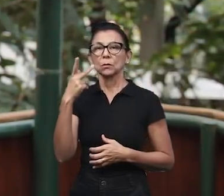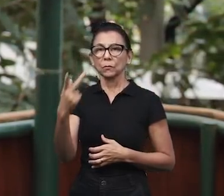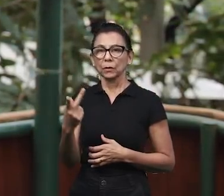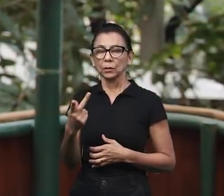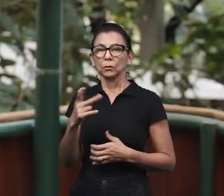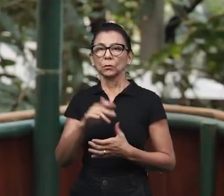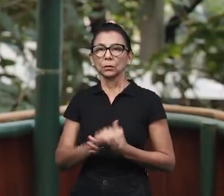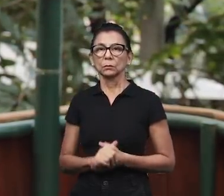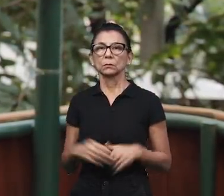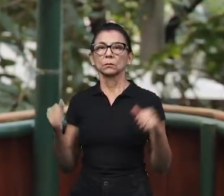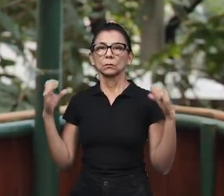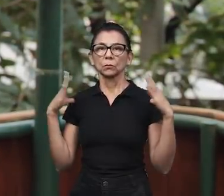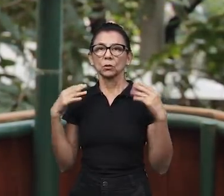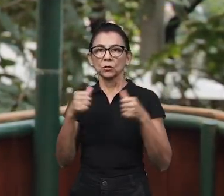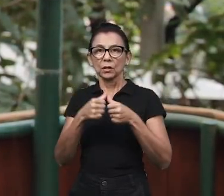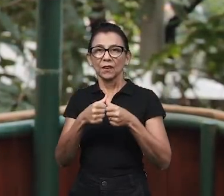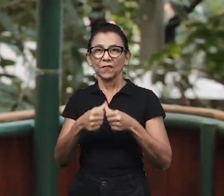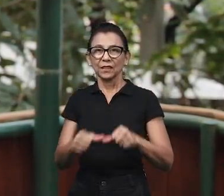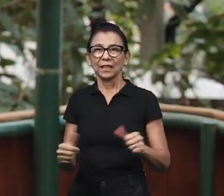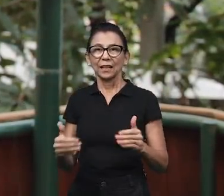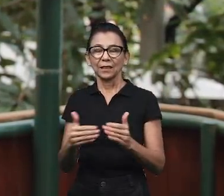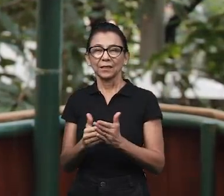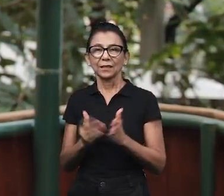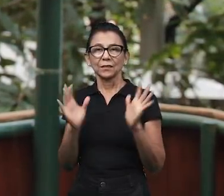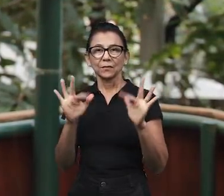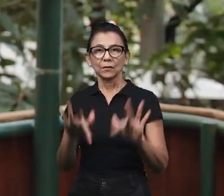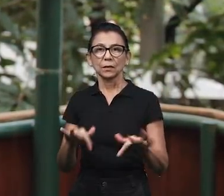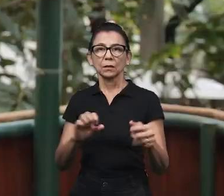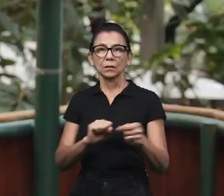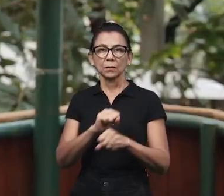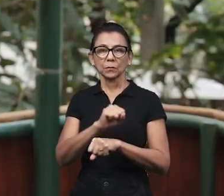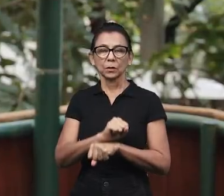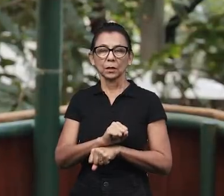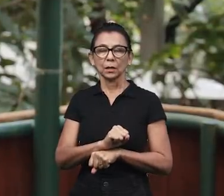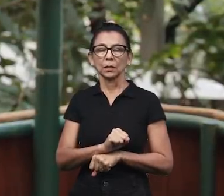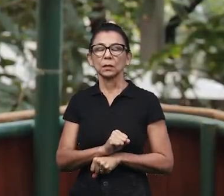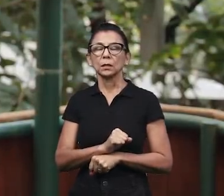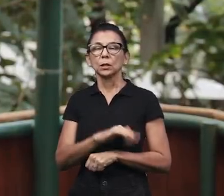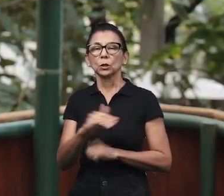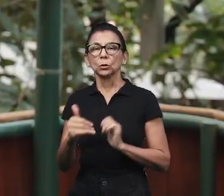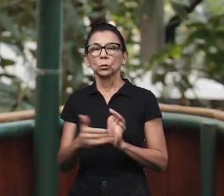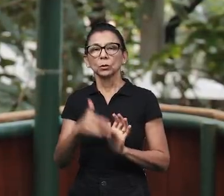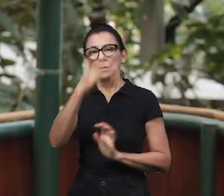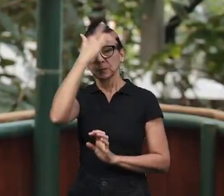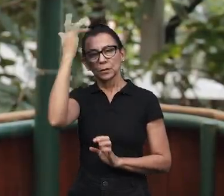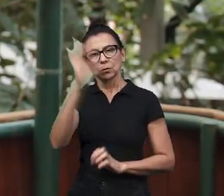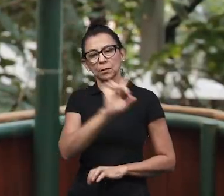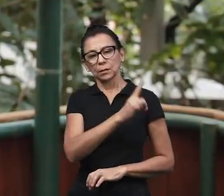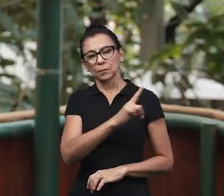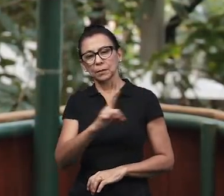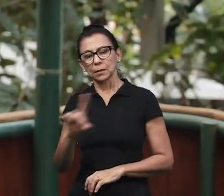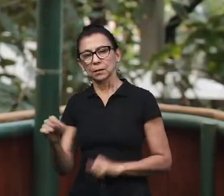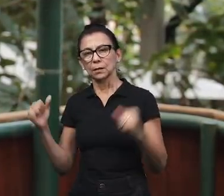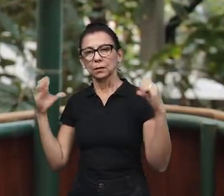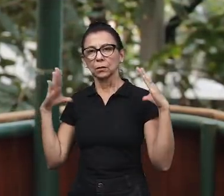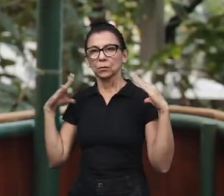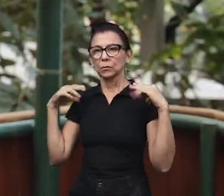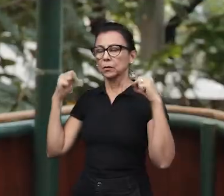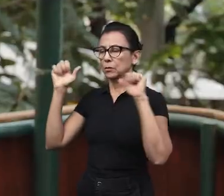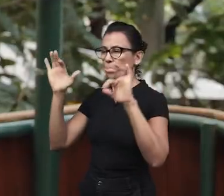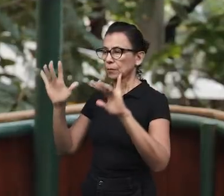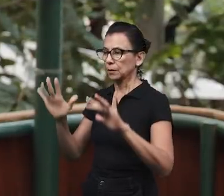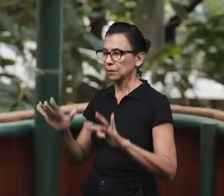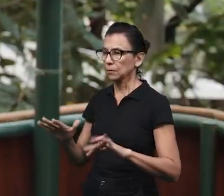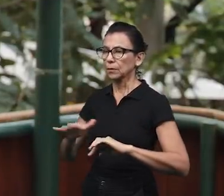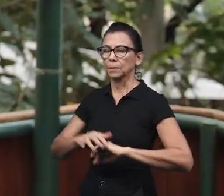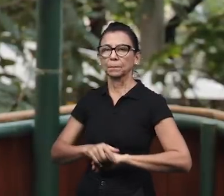passasse ali, o anjo estaria abençoando a vida de qualquer um, independente da necessidade. Então, a partir daquele momento foi